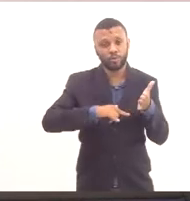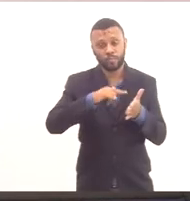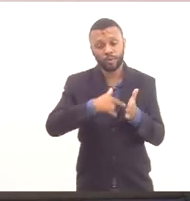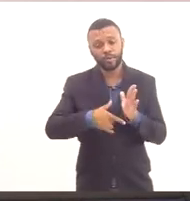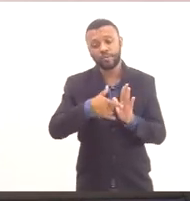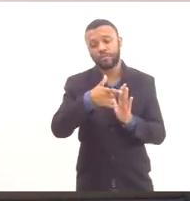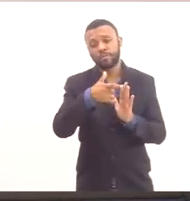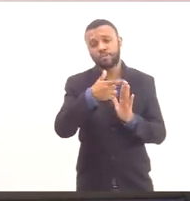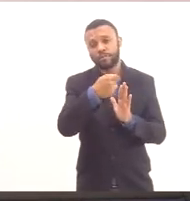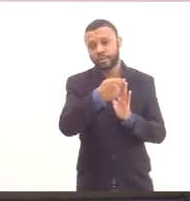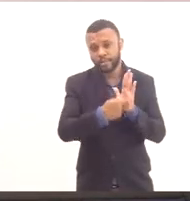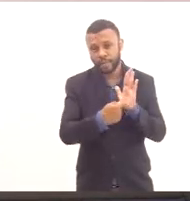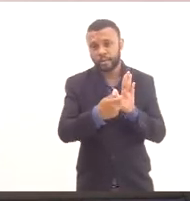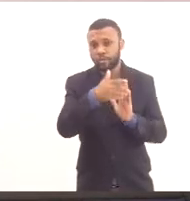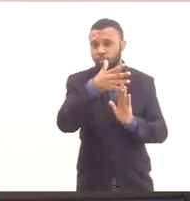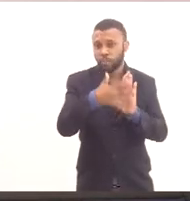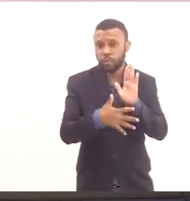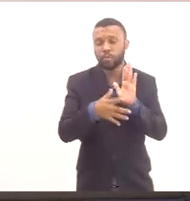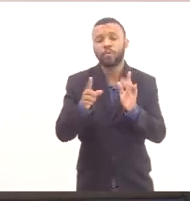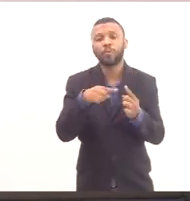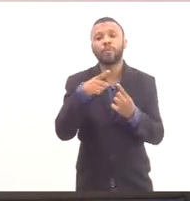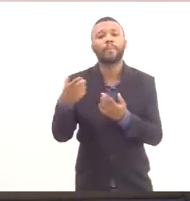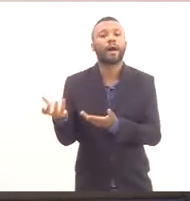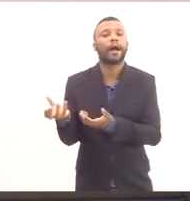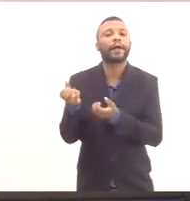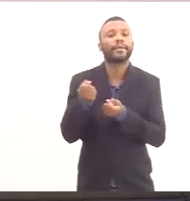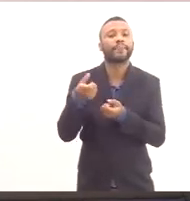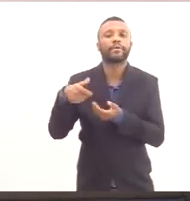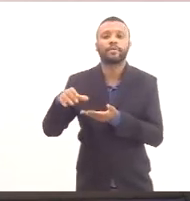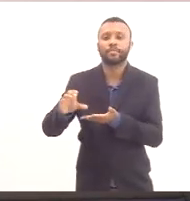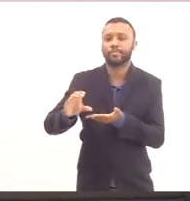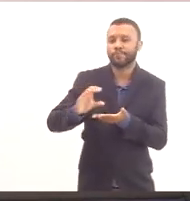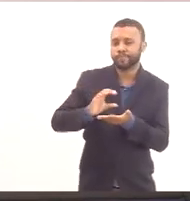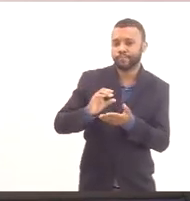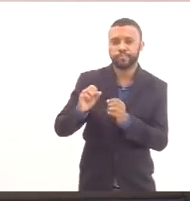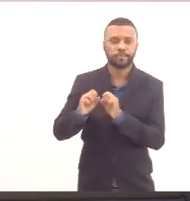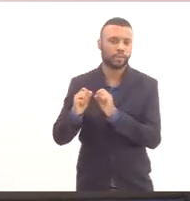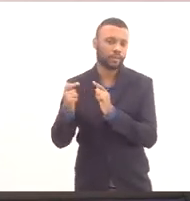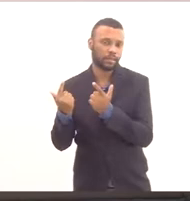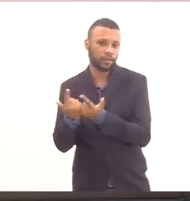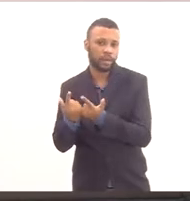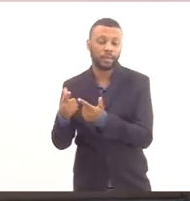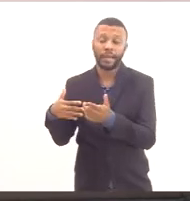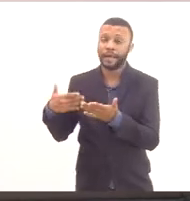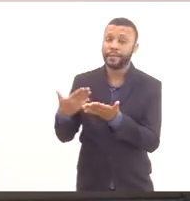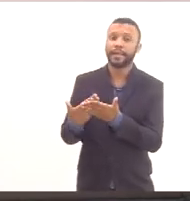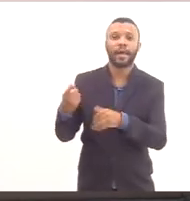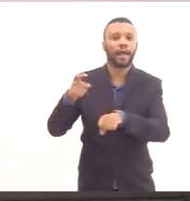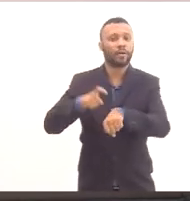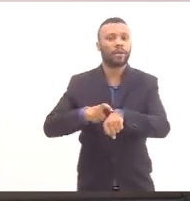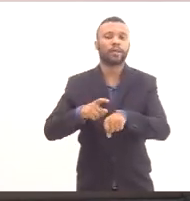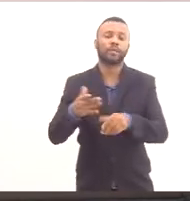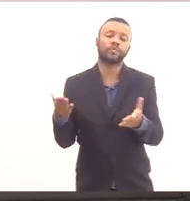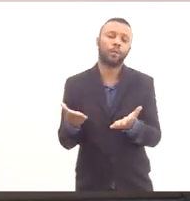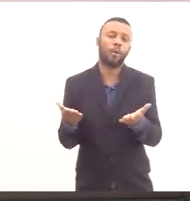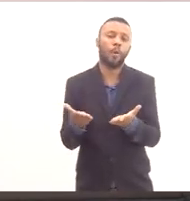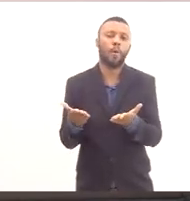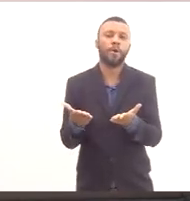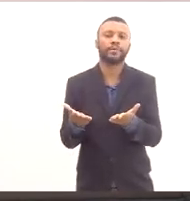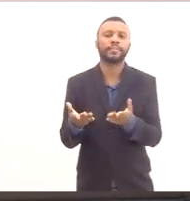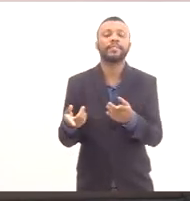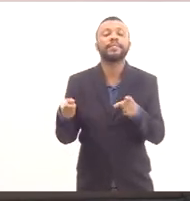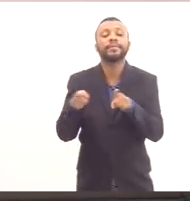conta aberta pelo Município para recebimento dos recursos repassados pela alerj é usado até a data de hoje incluindo